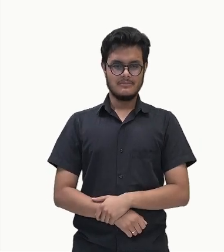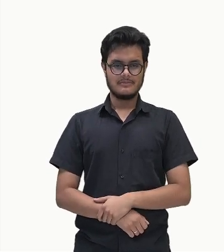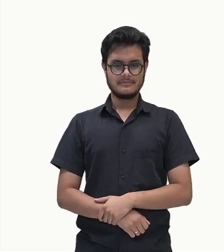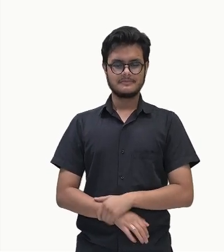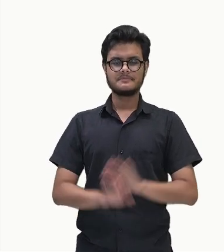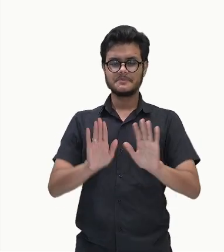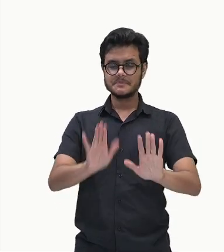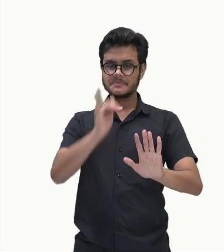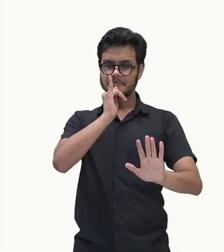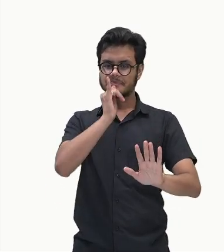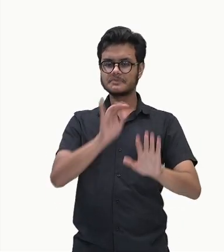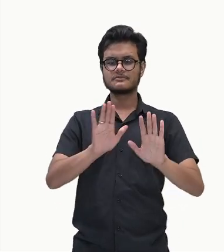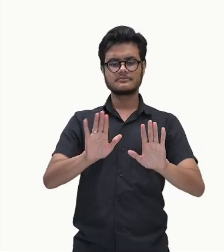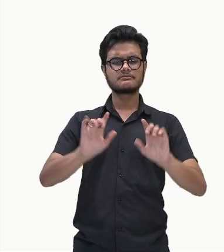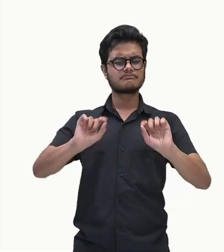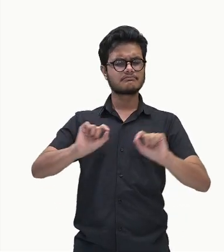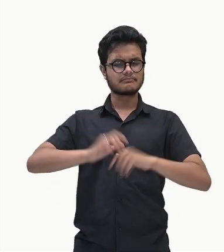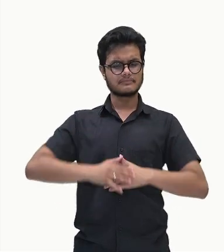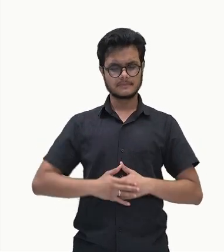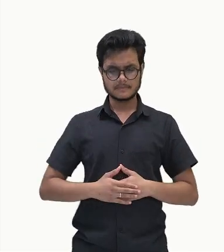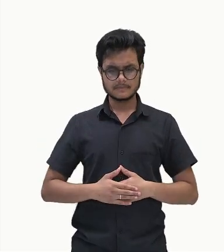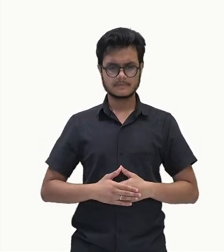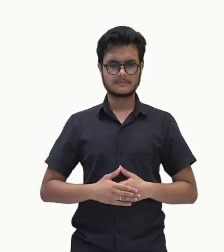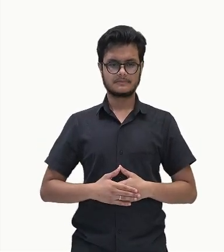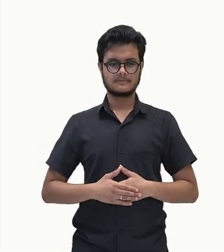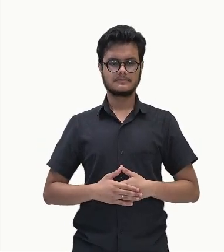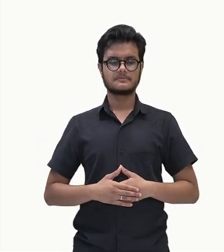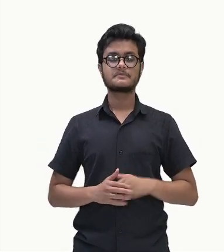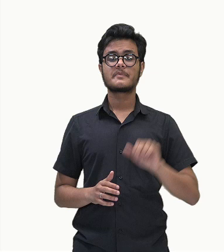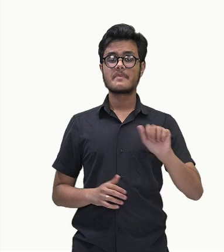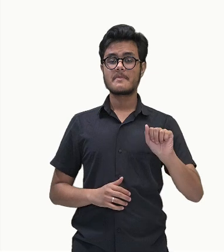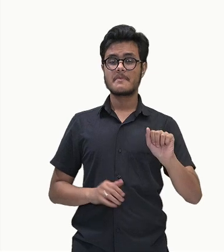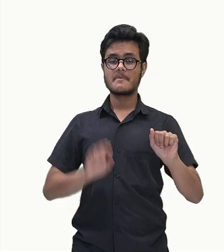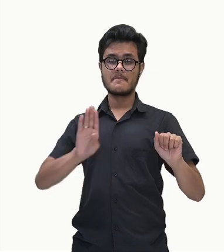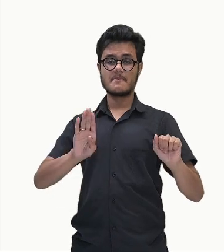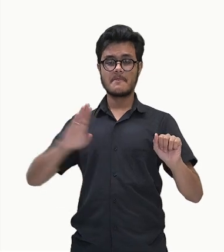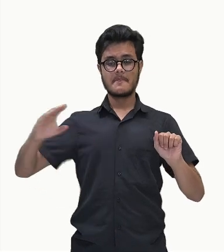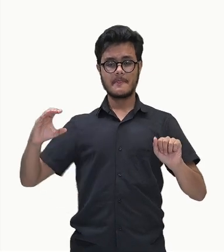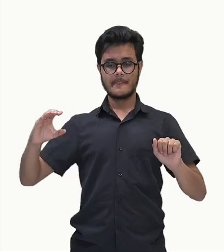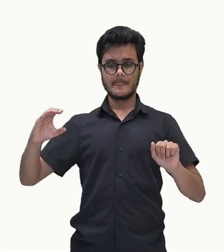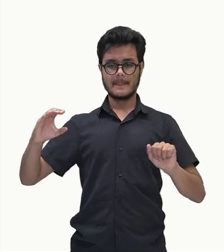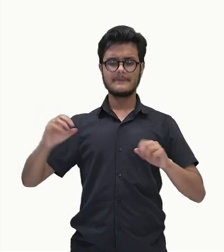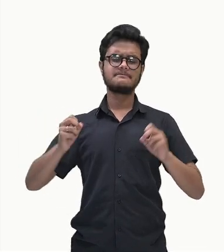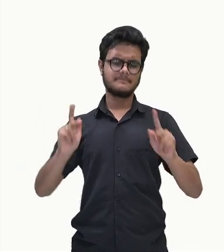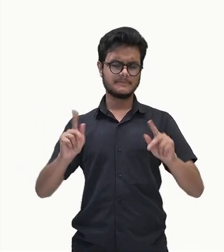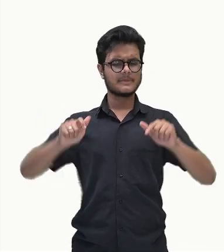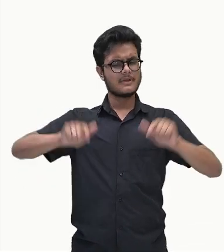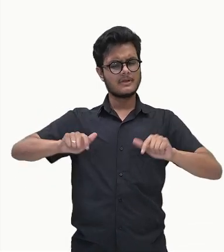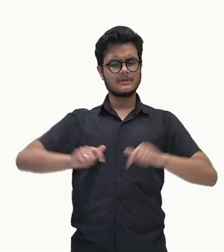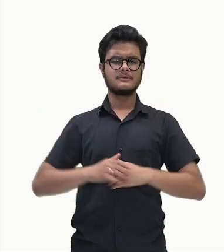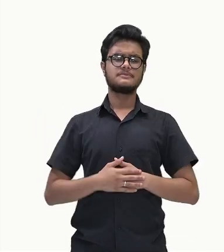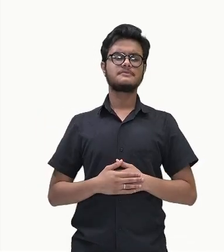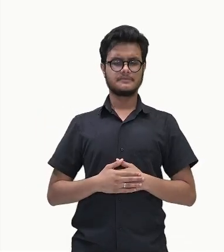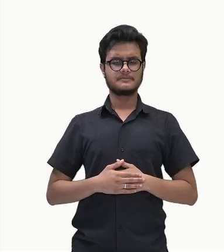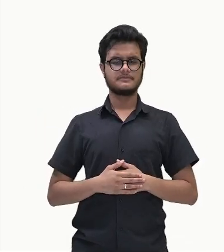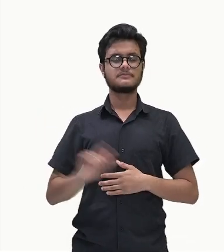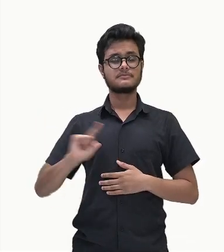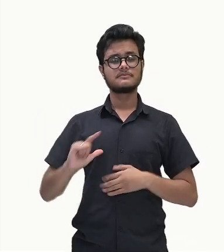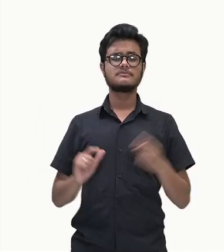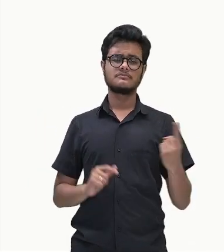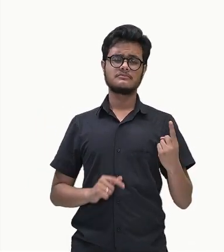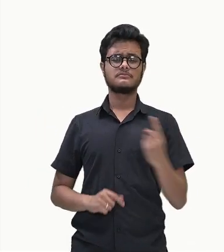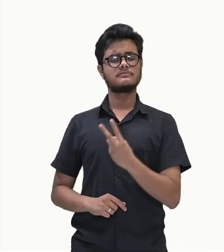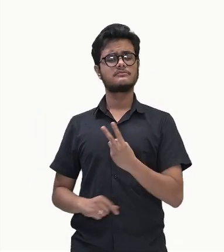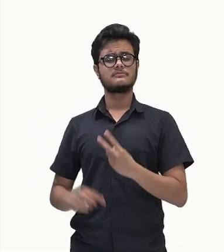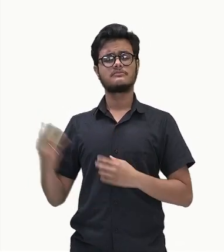vamos chamar cada um desses lugares de ABC que é o conjunto dos atletas